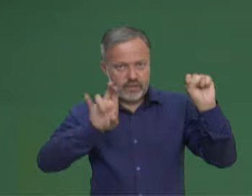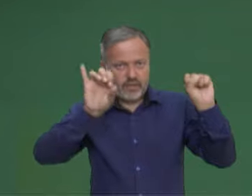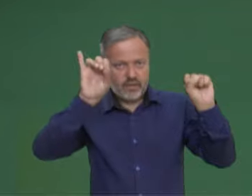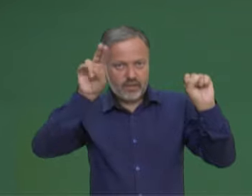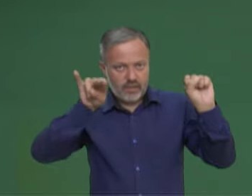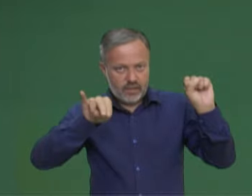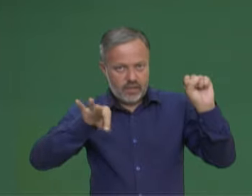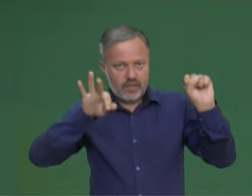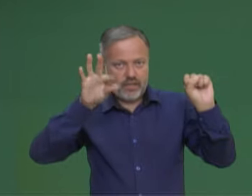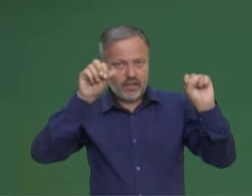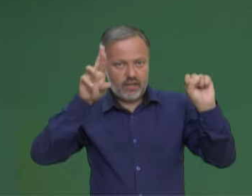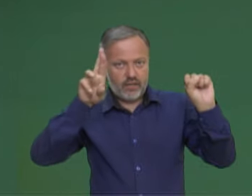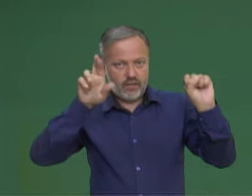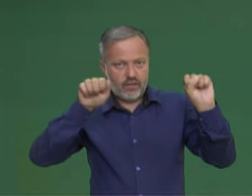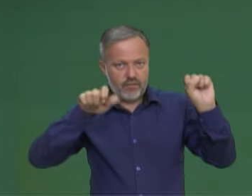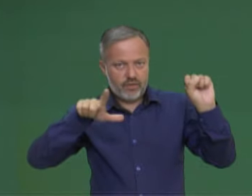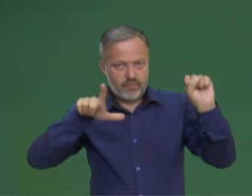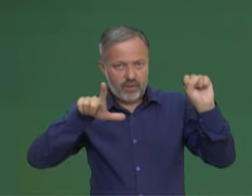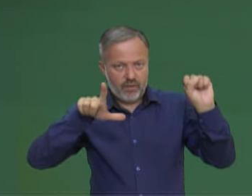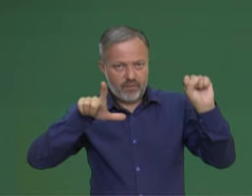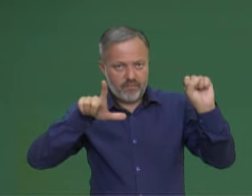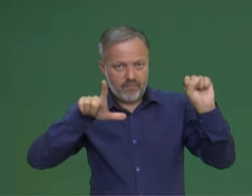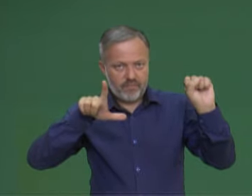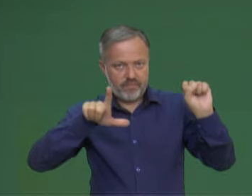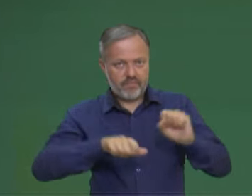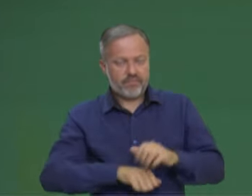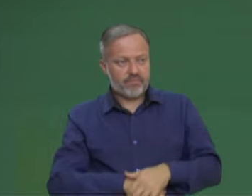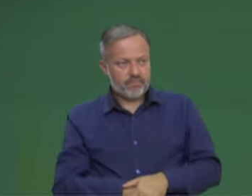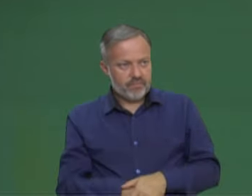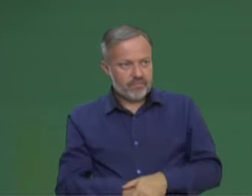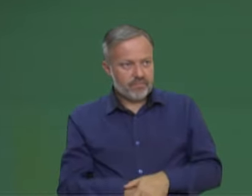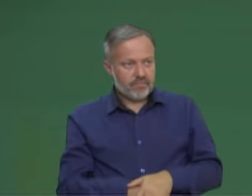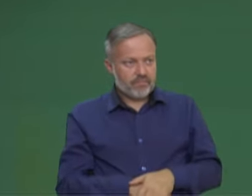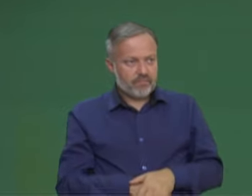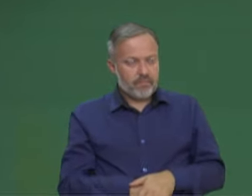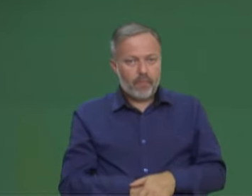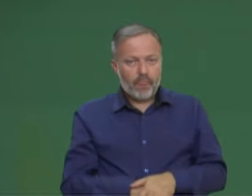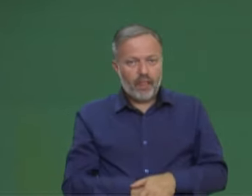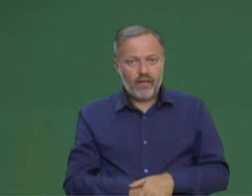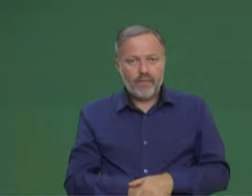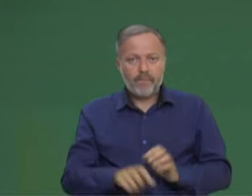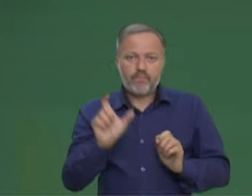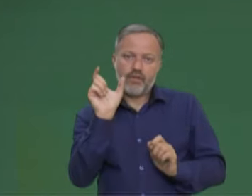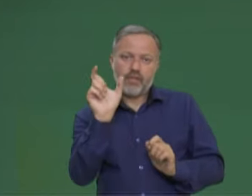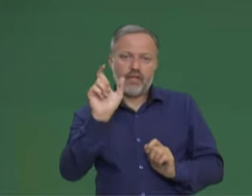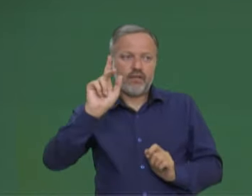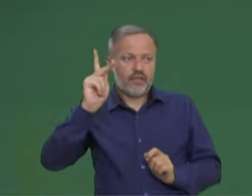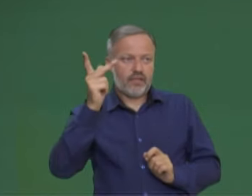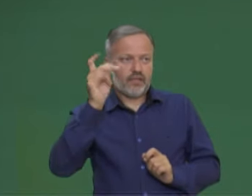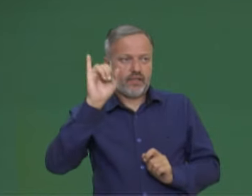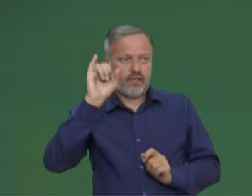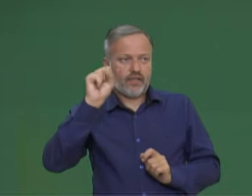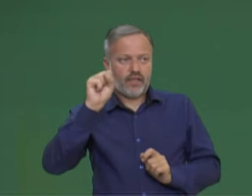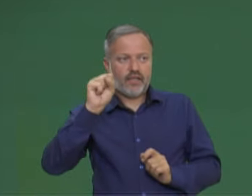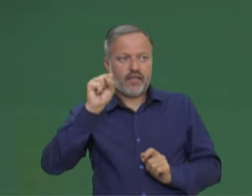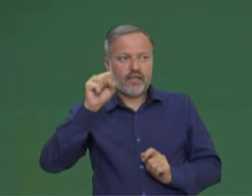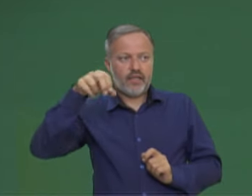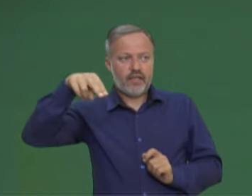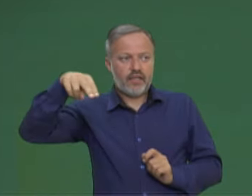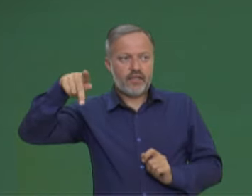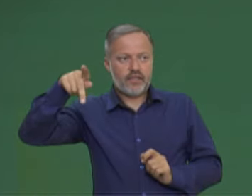isso. Vocês separarem aí, tá? E conhecerem que em Hispanoamérica, tanto faz utilizar ustedes, formalmente